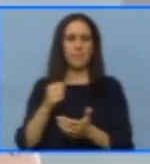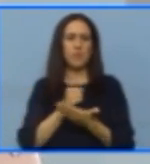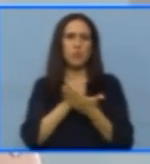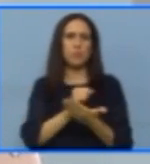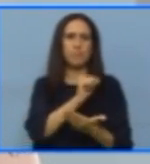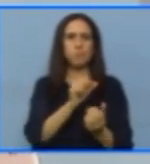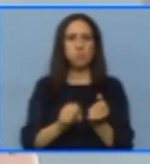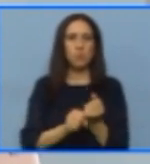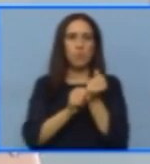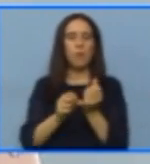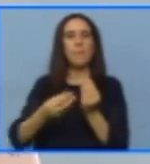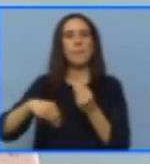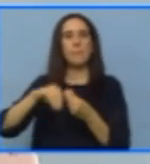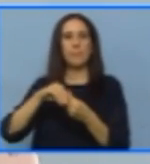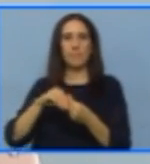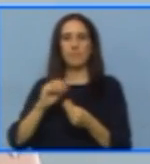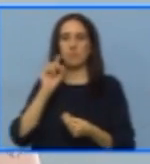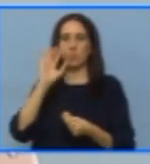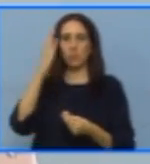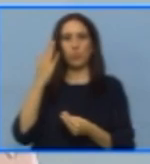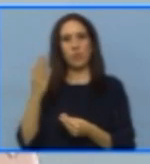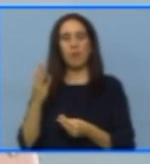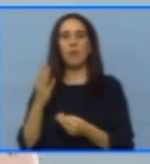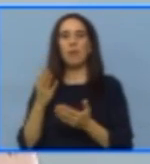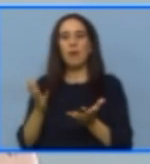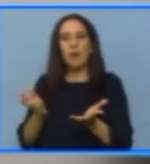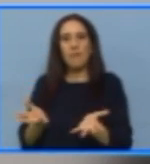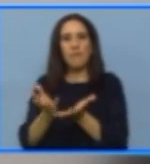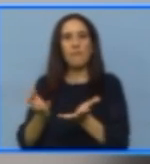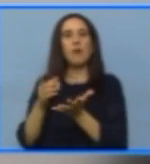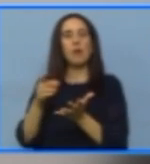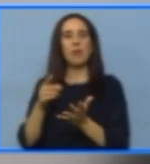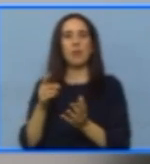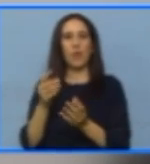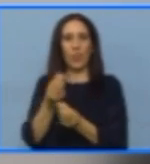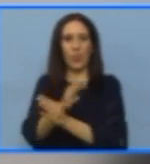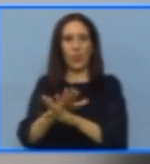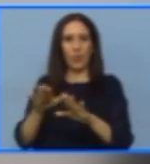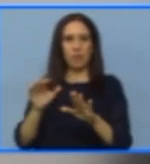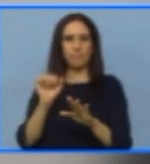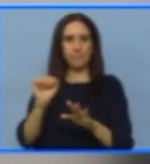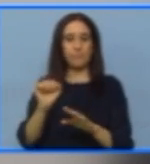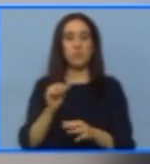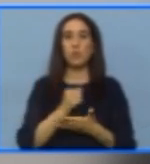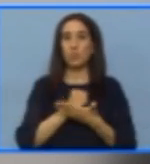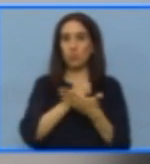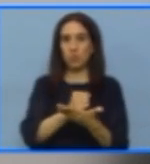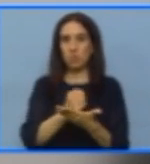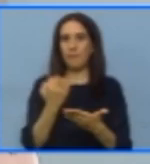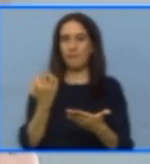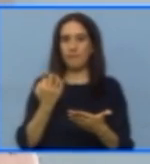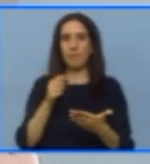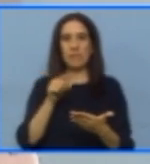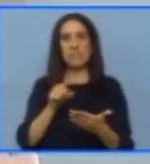e de suporte, quer também na parte mais importante, que é a animação dos nossos miúdos. A parte logística é, de facto, uma parte